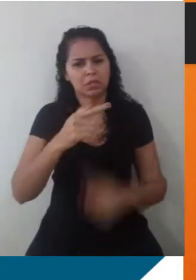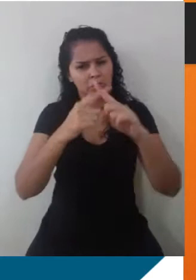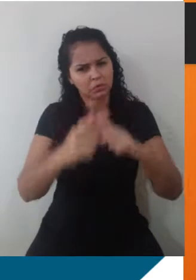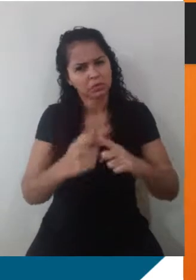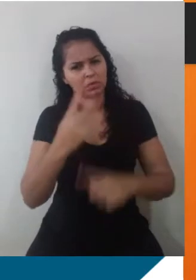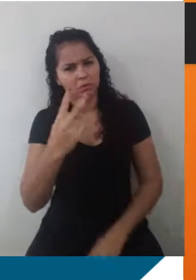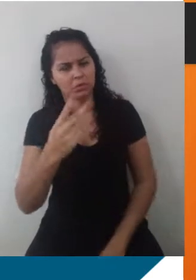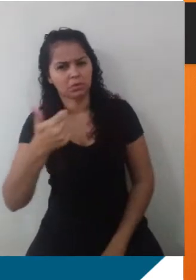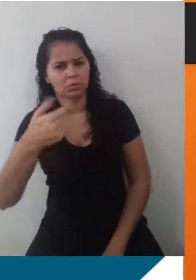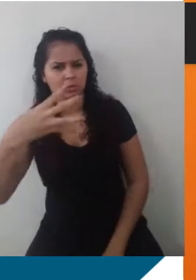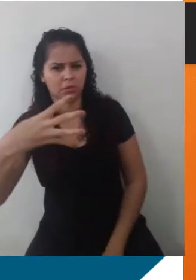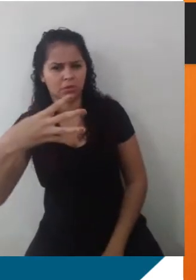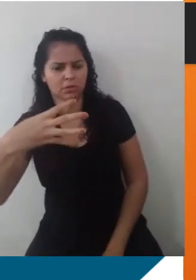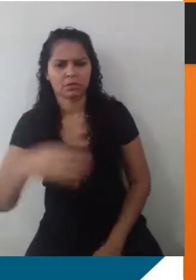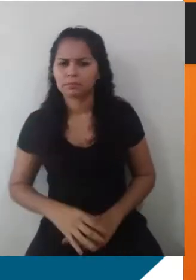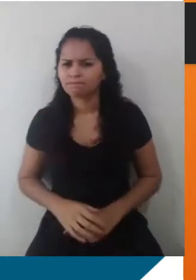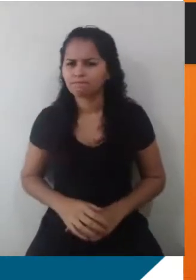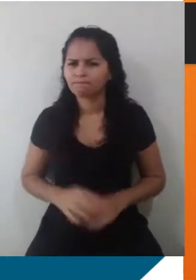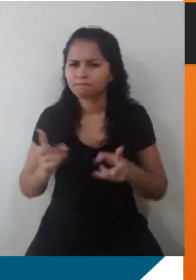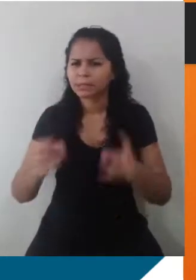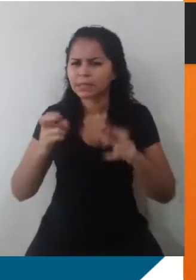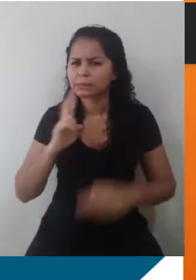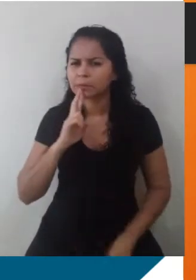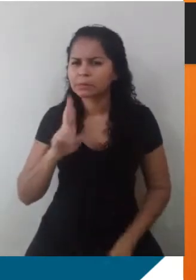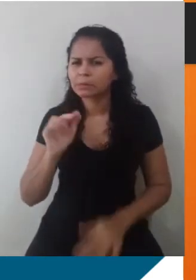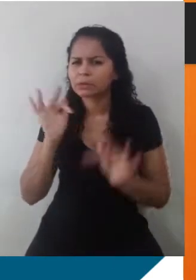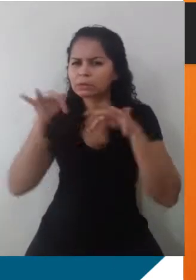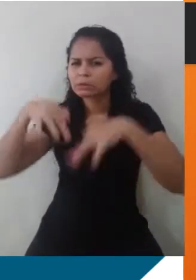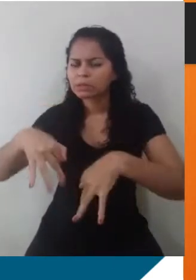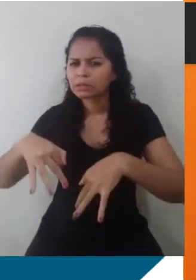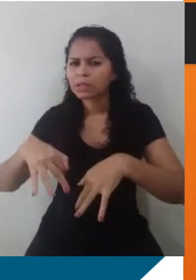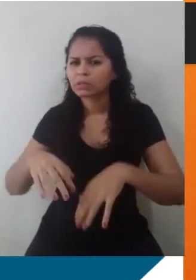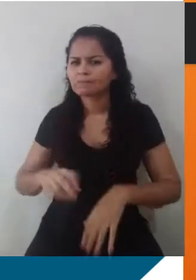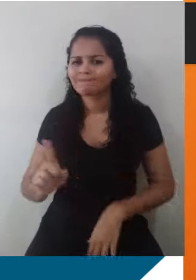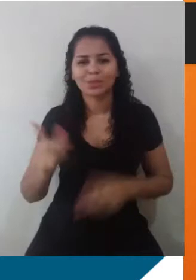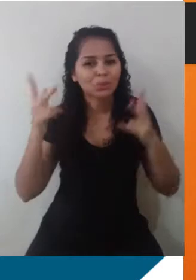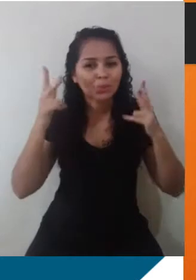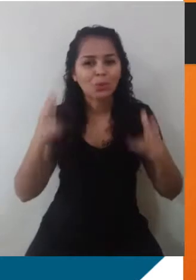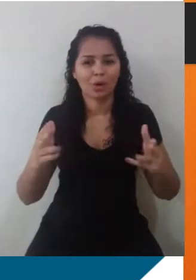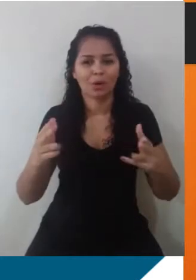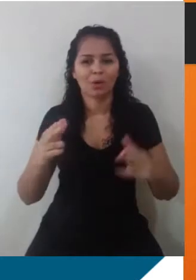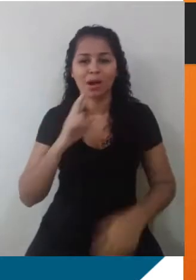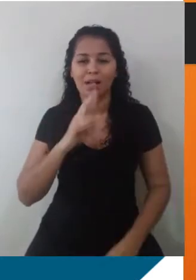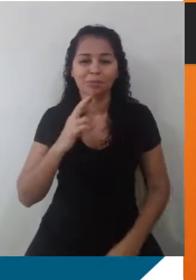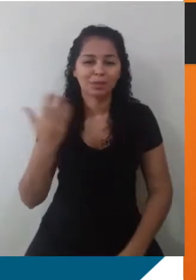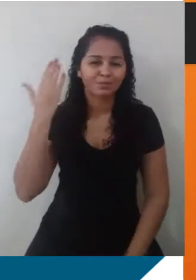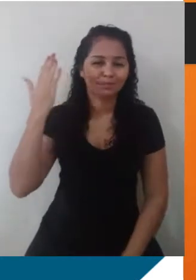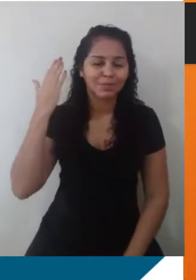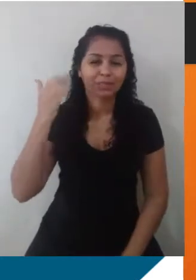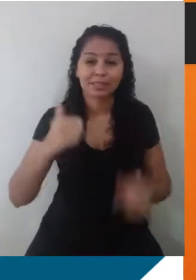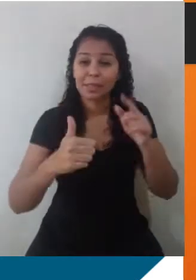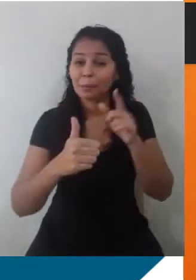por 2 dá 14. Então perceba que o resultado que sai da máquina não é o mesmo que saiu lá na